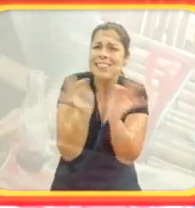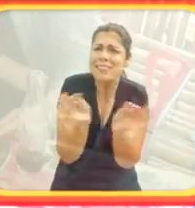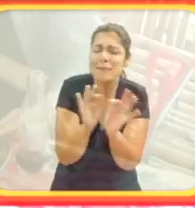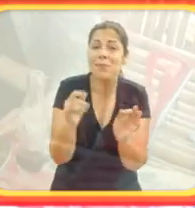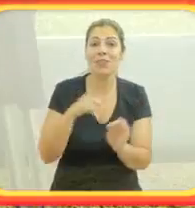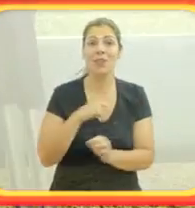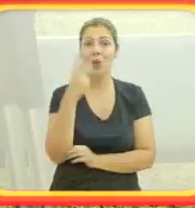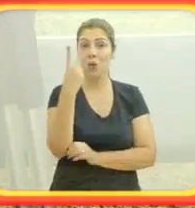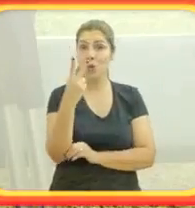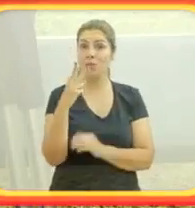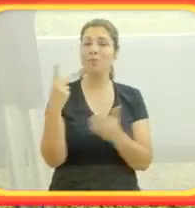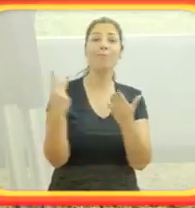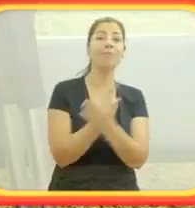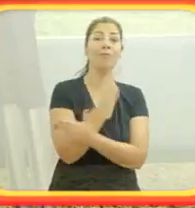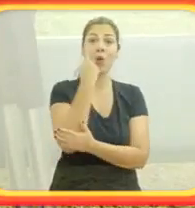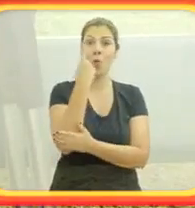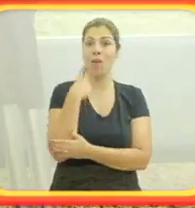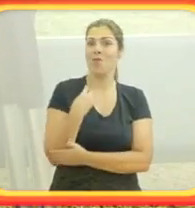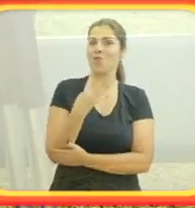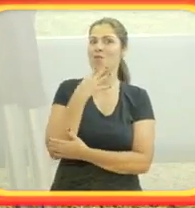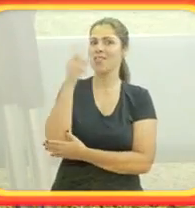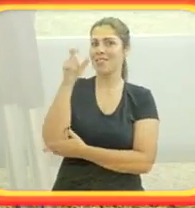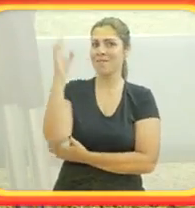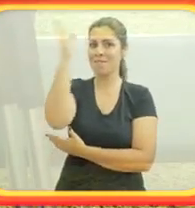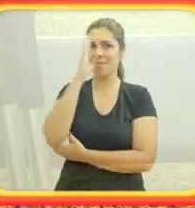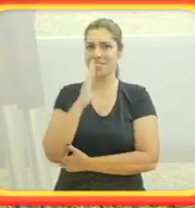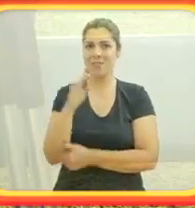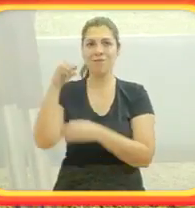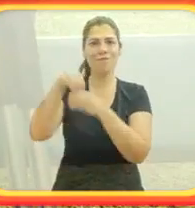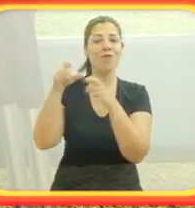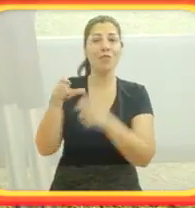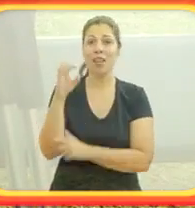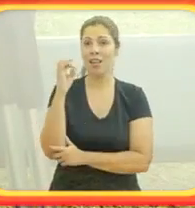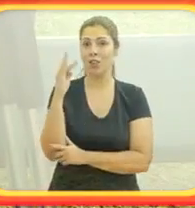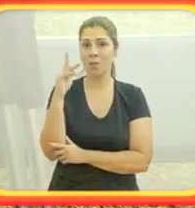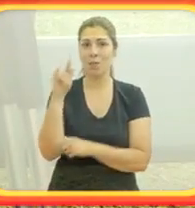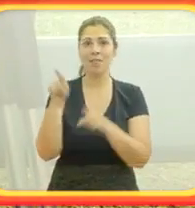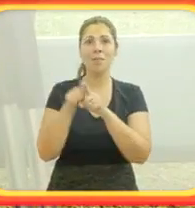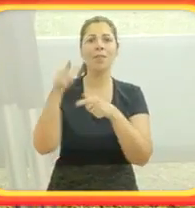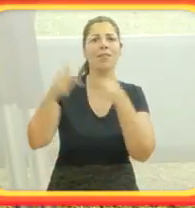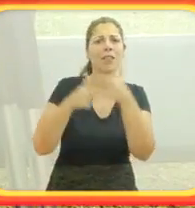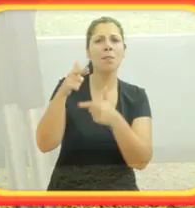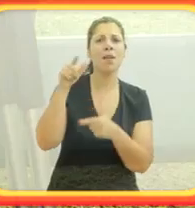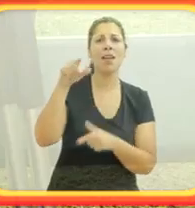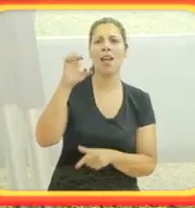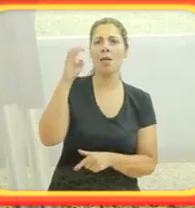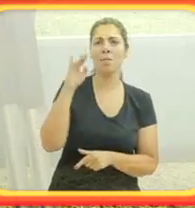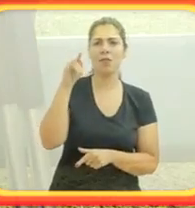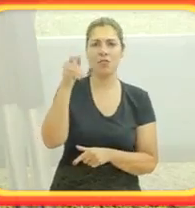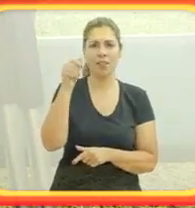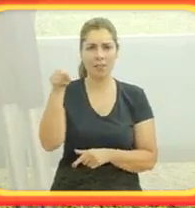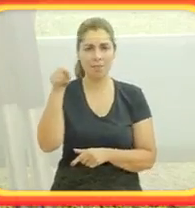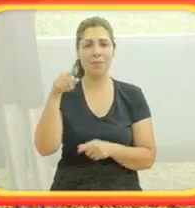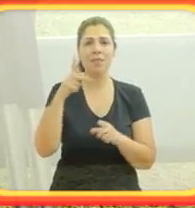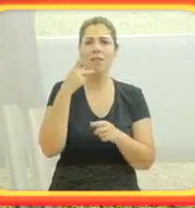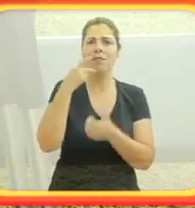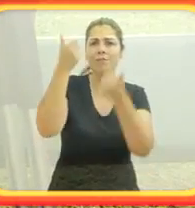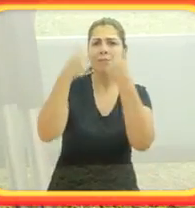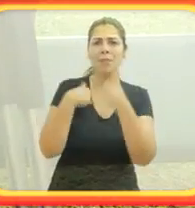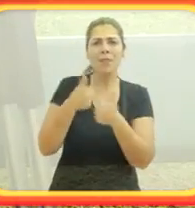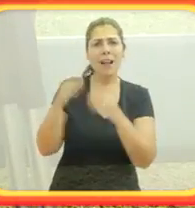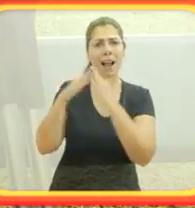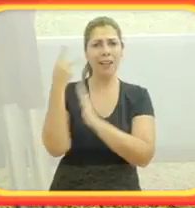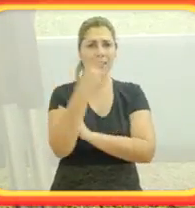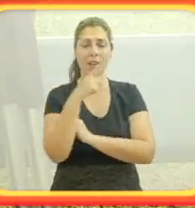simples. Teve 2 casos, eu conheci uma brasileira na Etiópia que trabalhava na embaixada e ela disse para eu ficar na casa dela, que